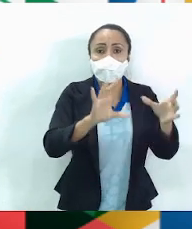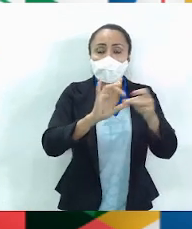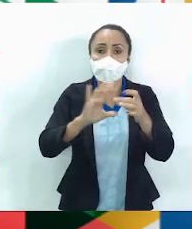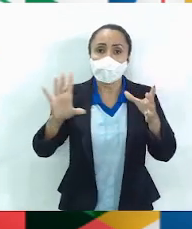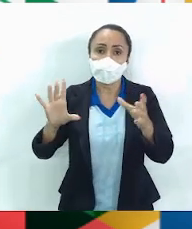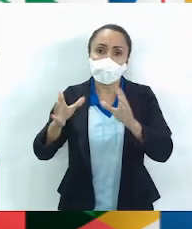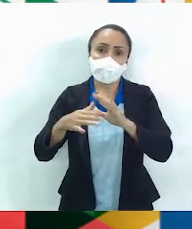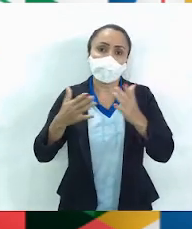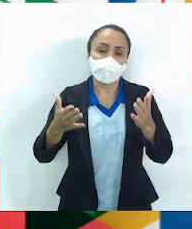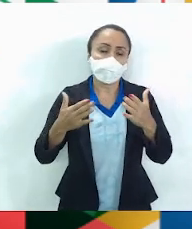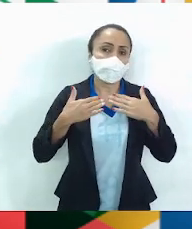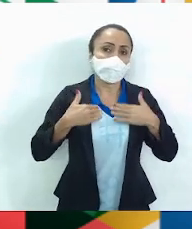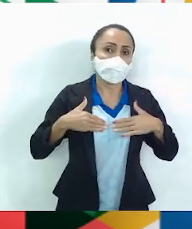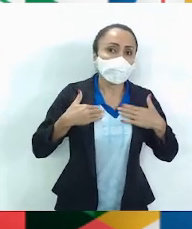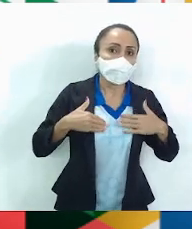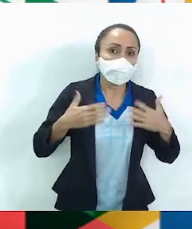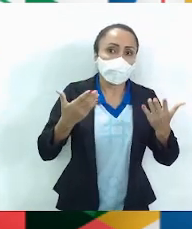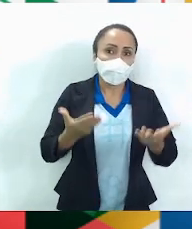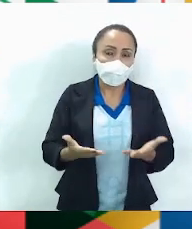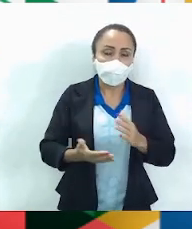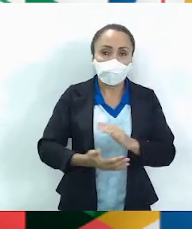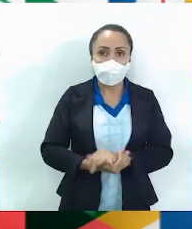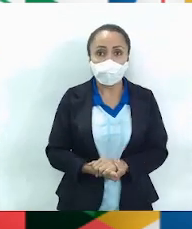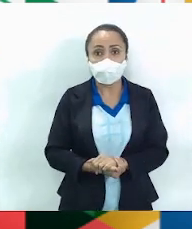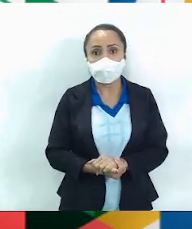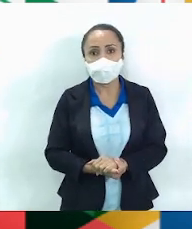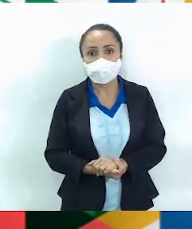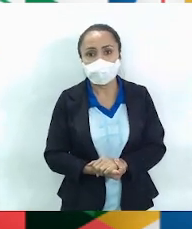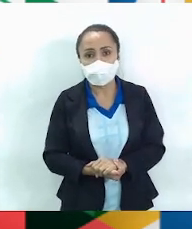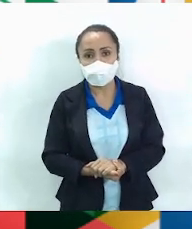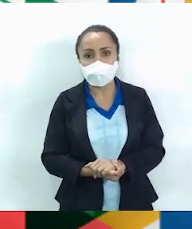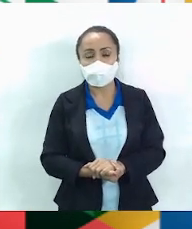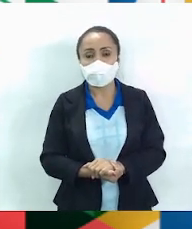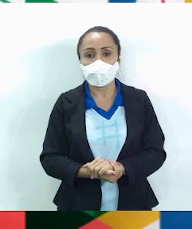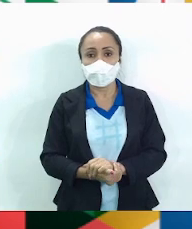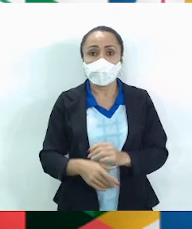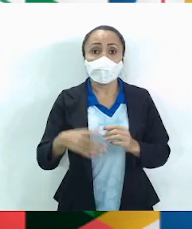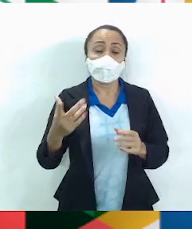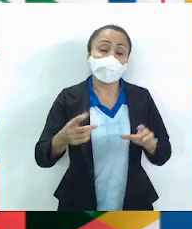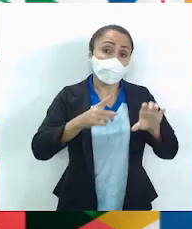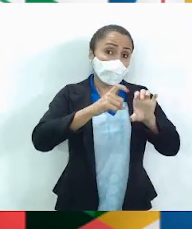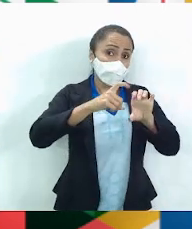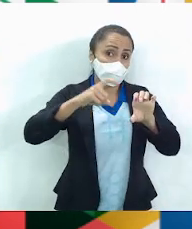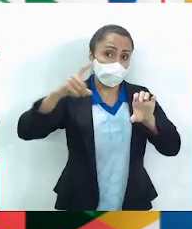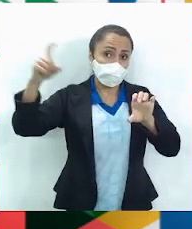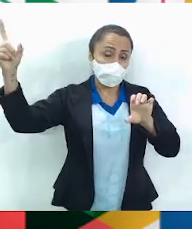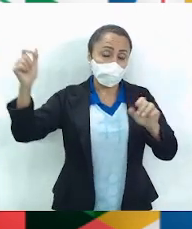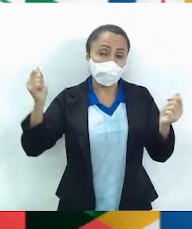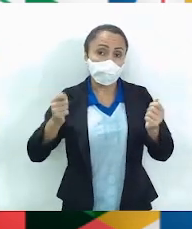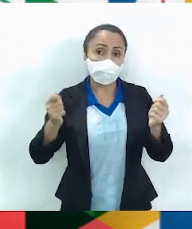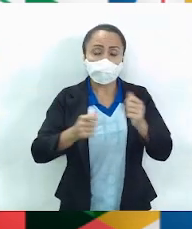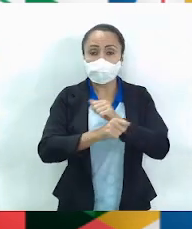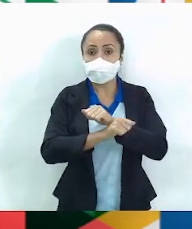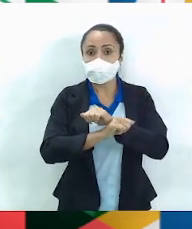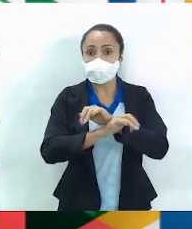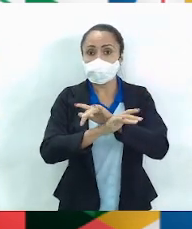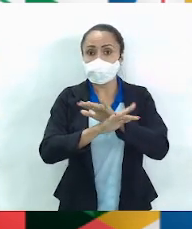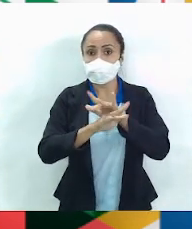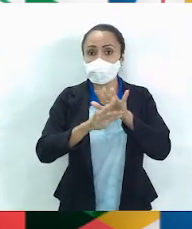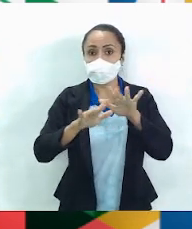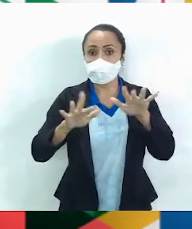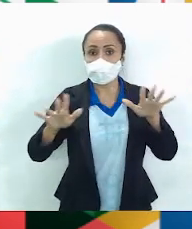pouso suave, soft landing, ou seja, que empreendedores possam expandir